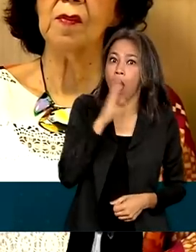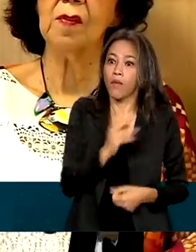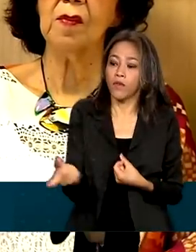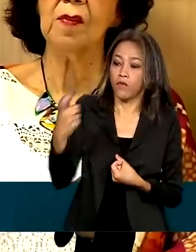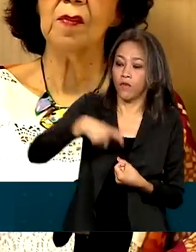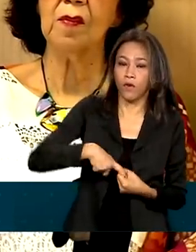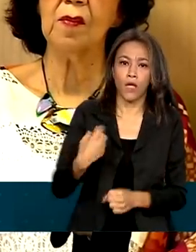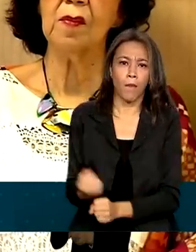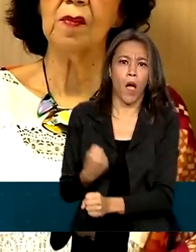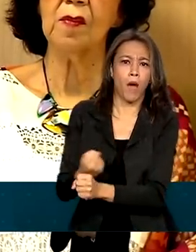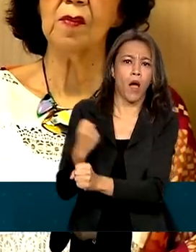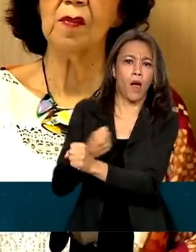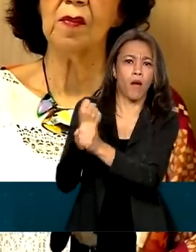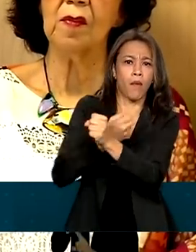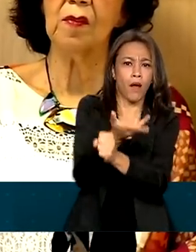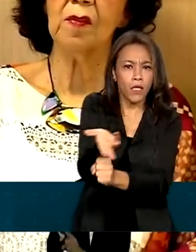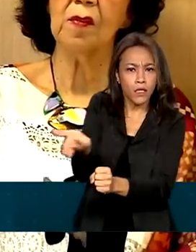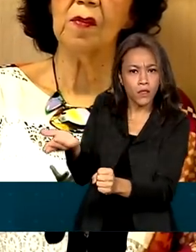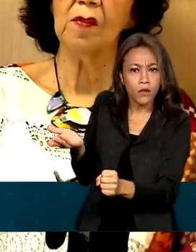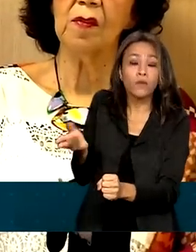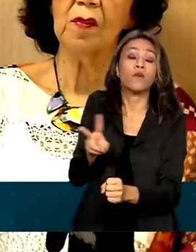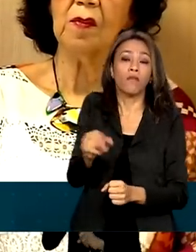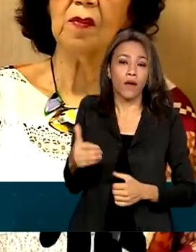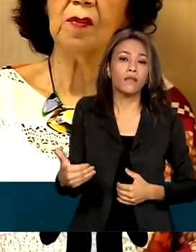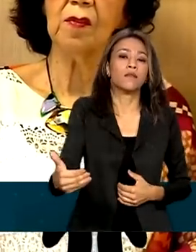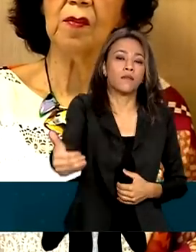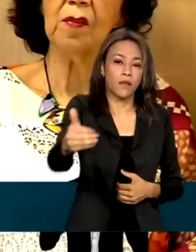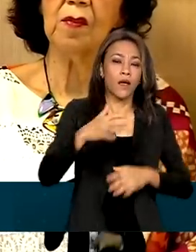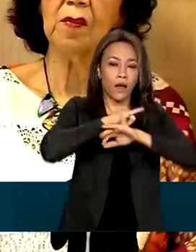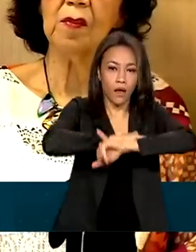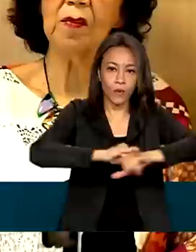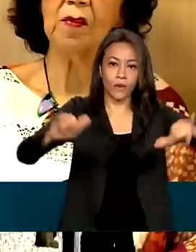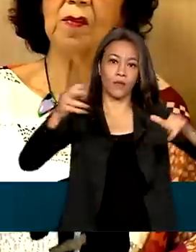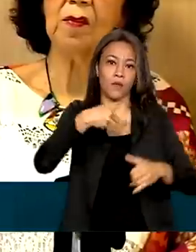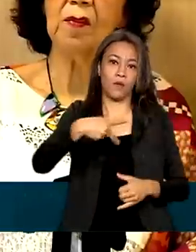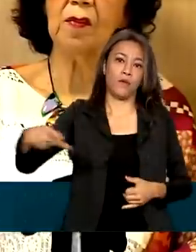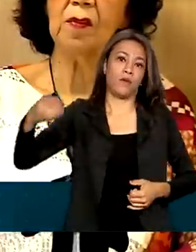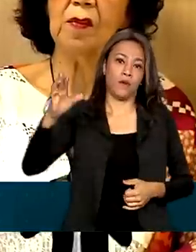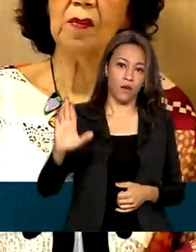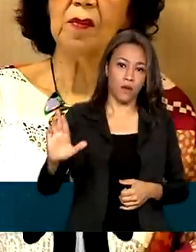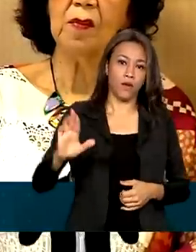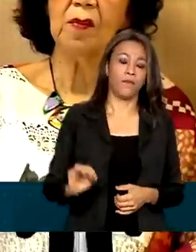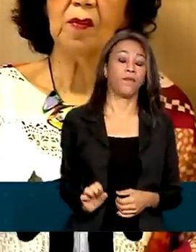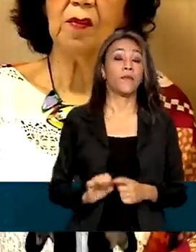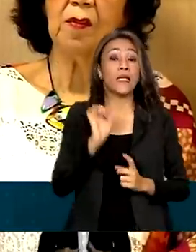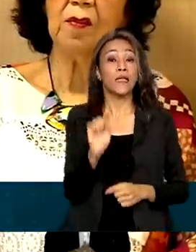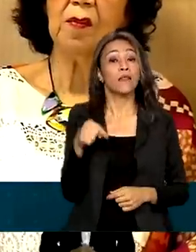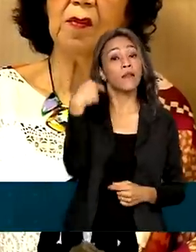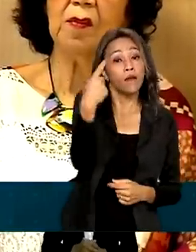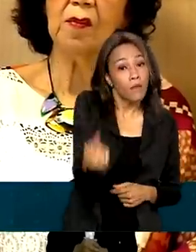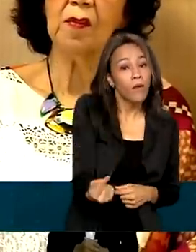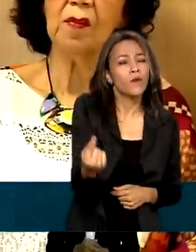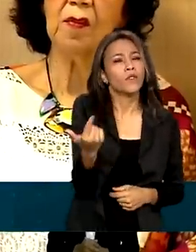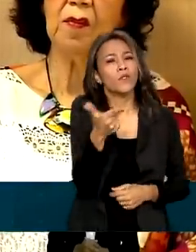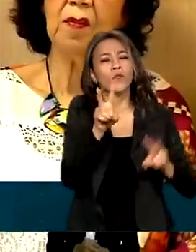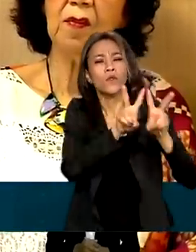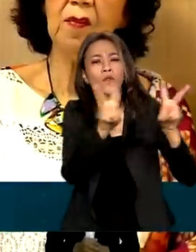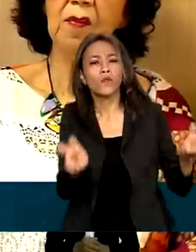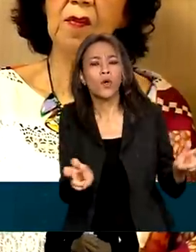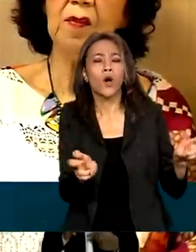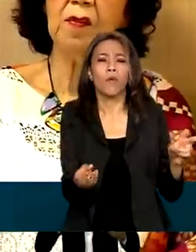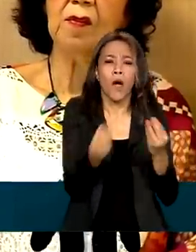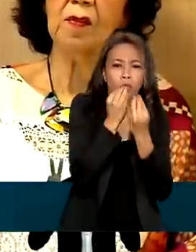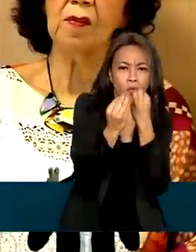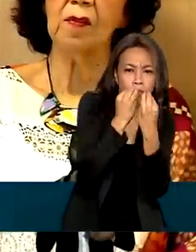possível mas estar anunciado pelo presidente depois relação também a merenda escolar